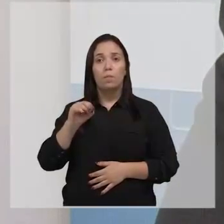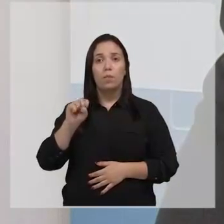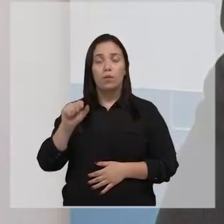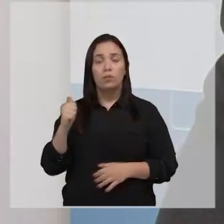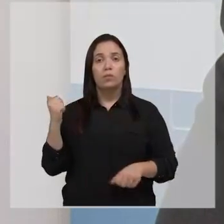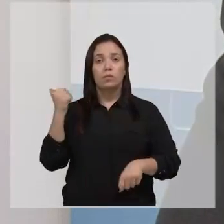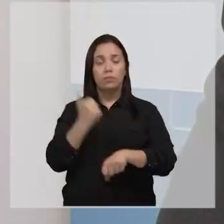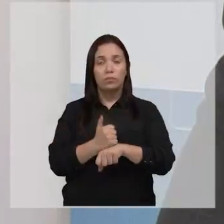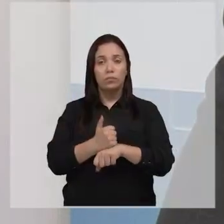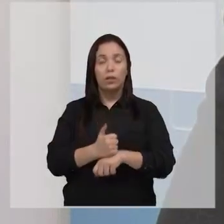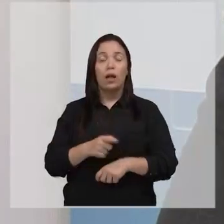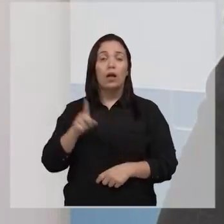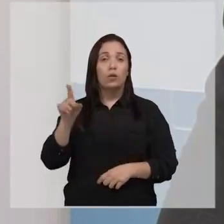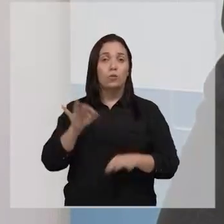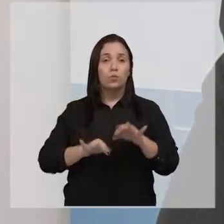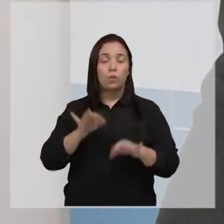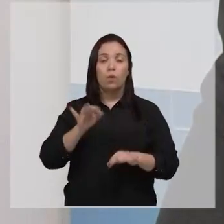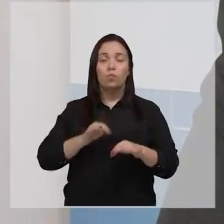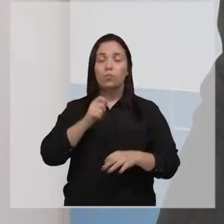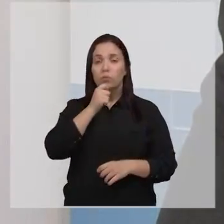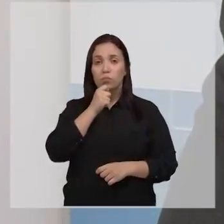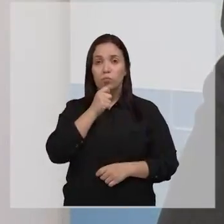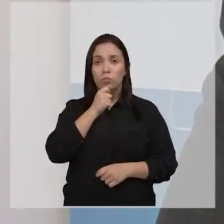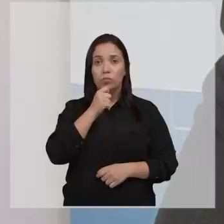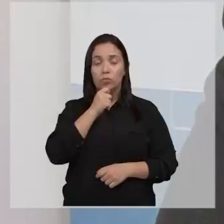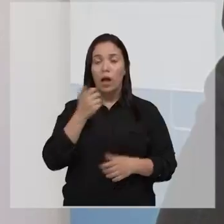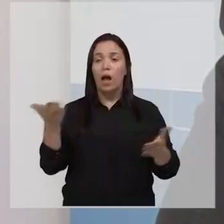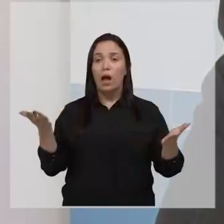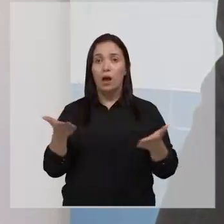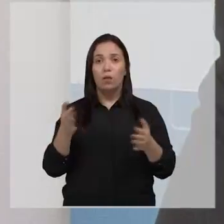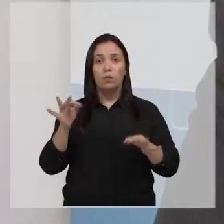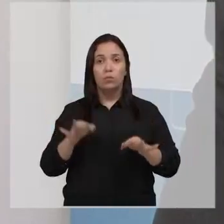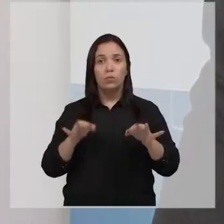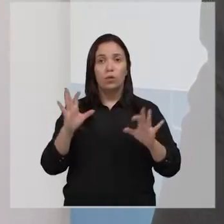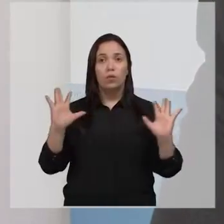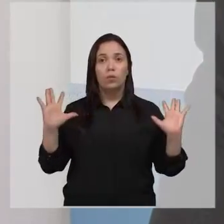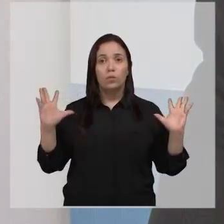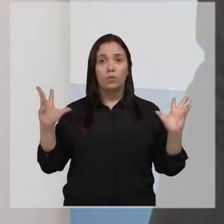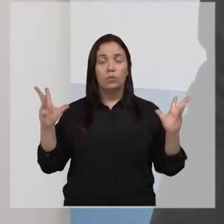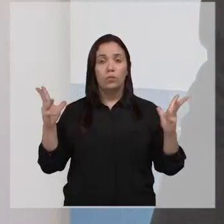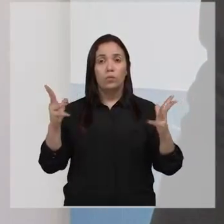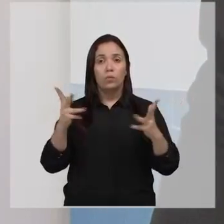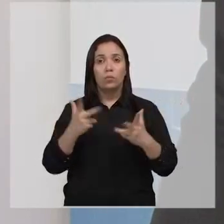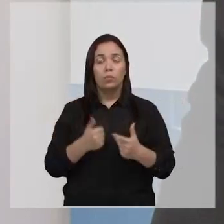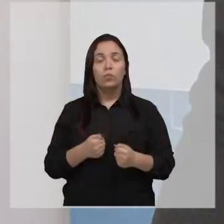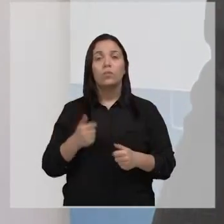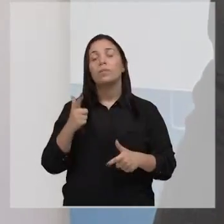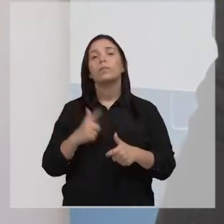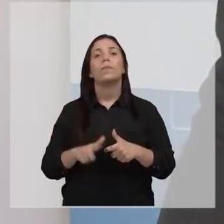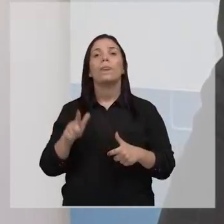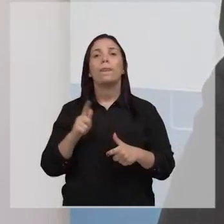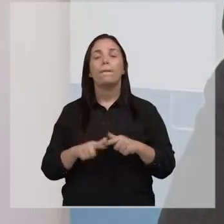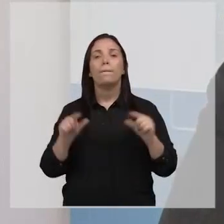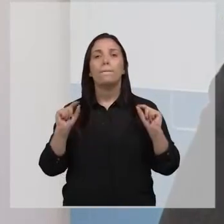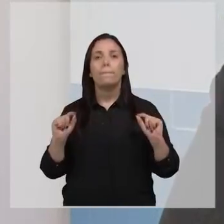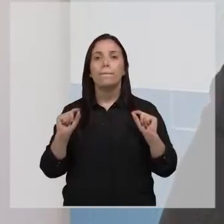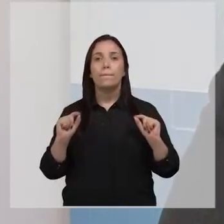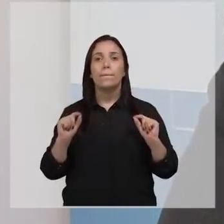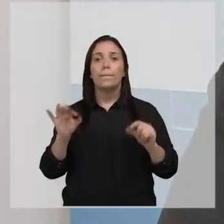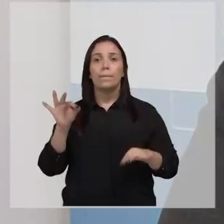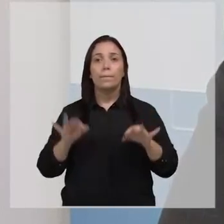O Supremo, que não julgava ninguém, passou a julgar tudo e com um agravante. Depois de julgar